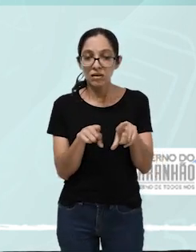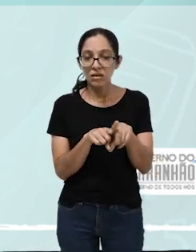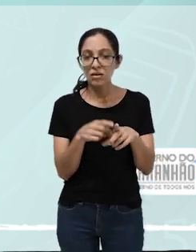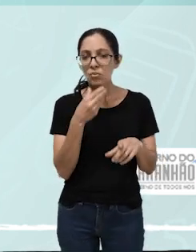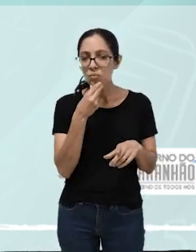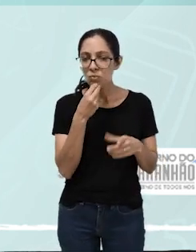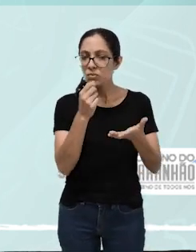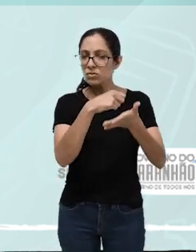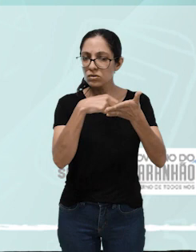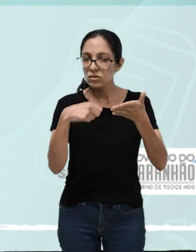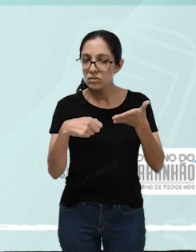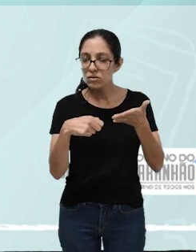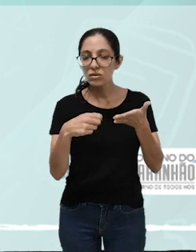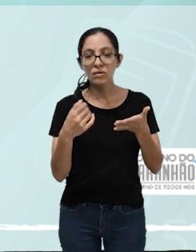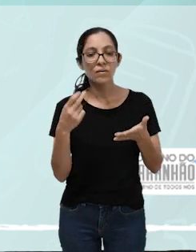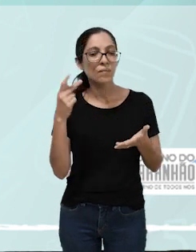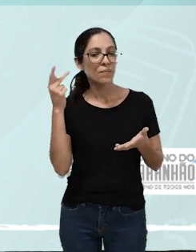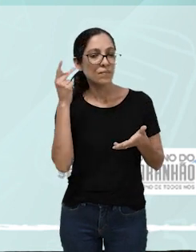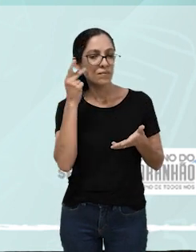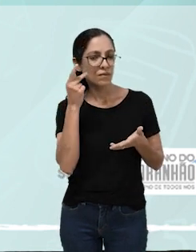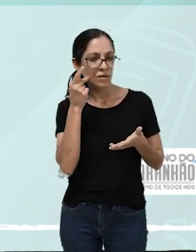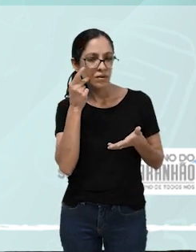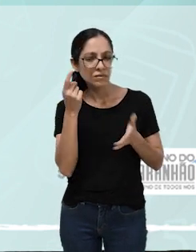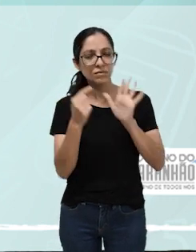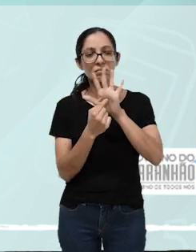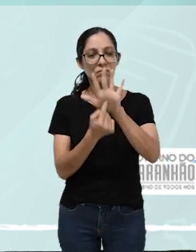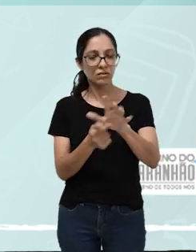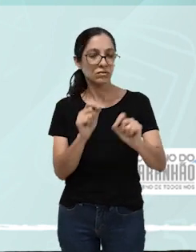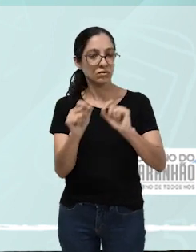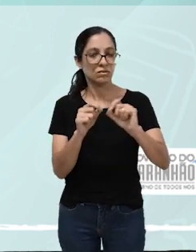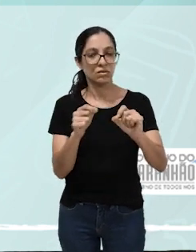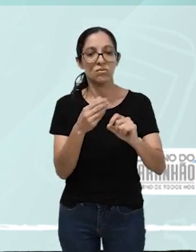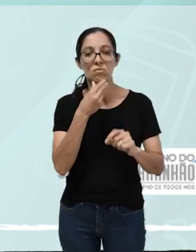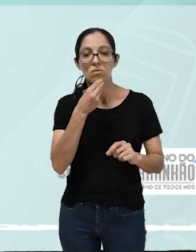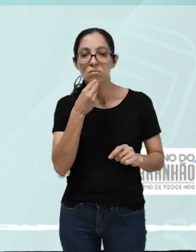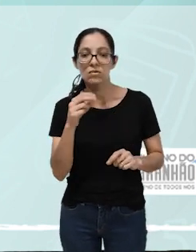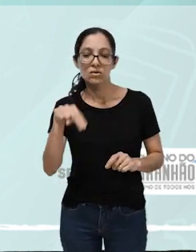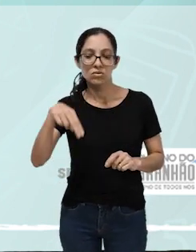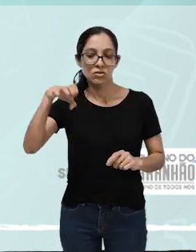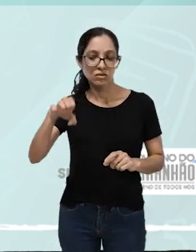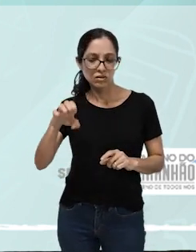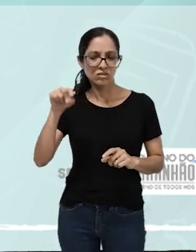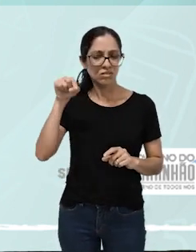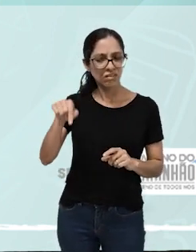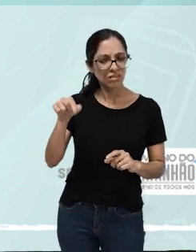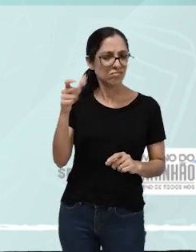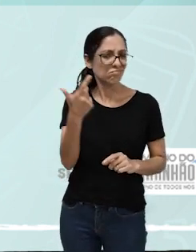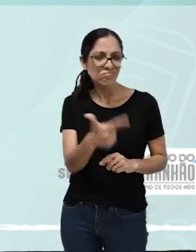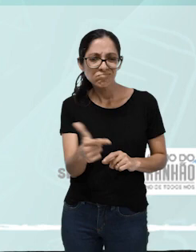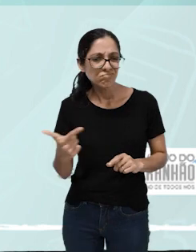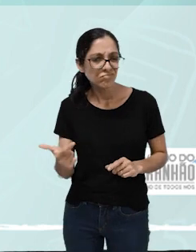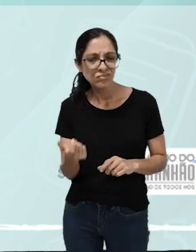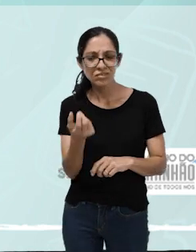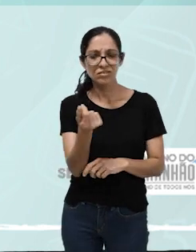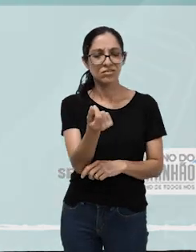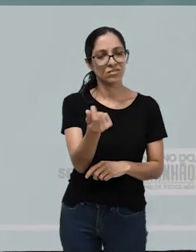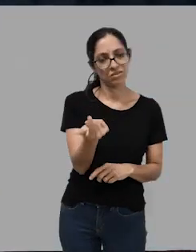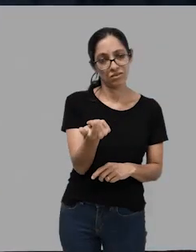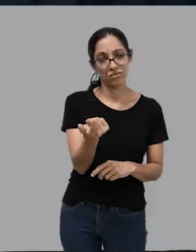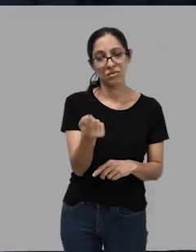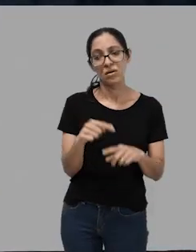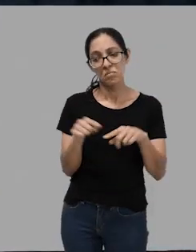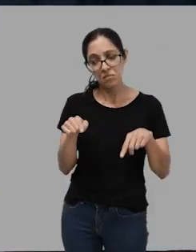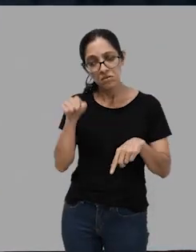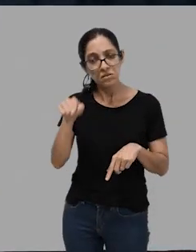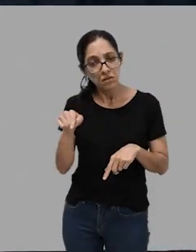do Assaré mostra o nordestino com esse Herói O pai não tinha o cobre dinheiro mas ele se tornou